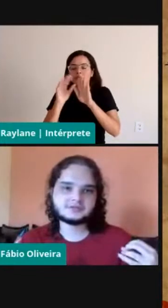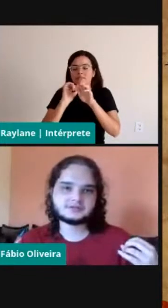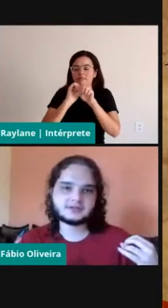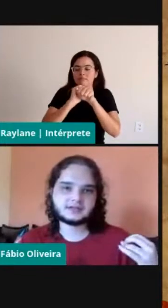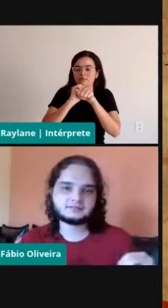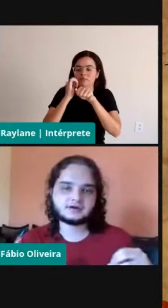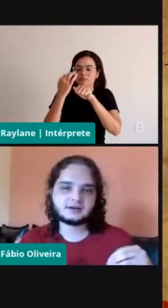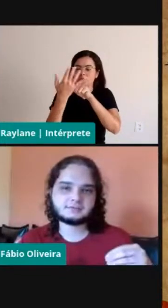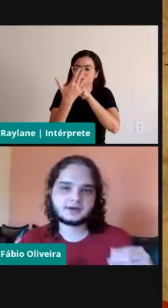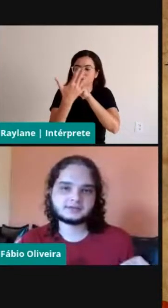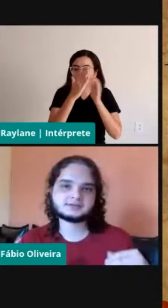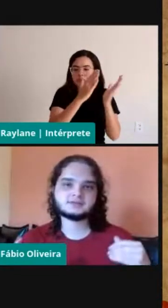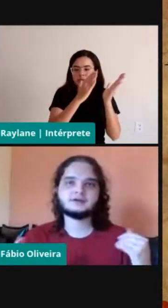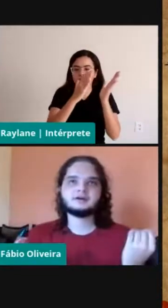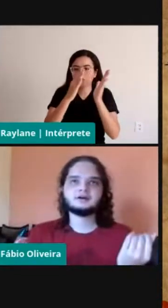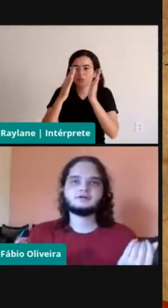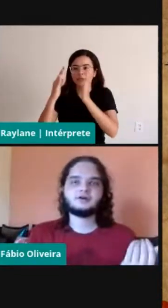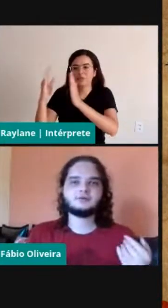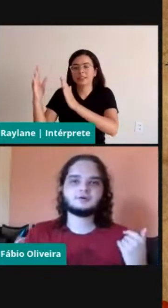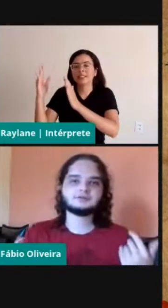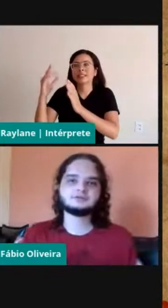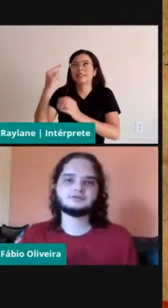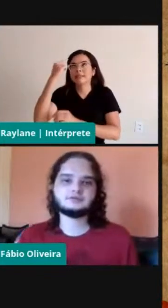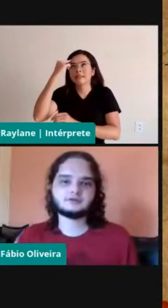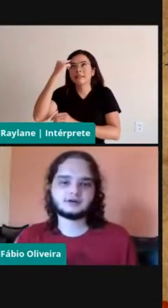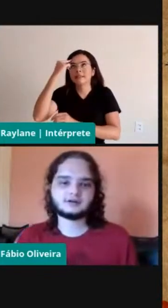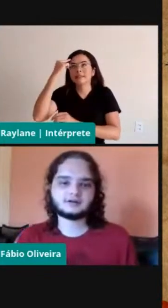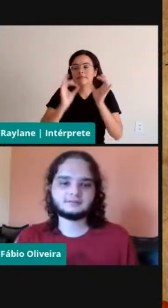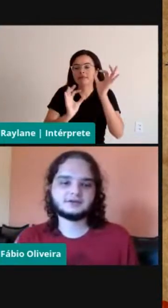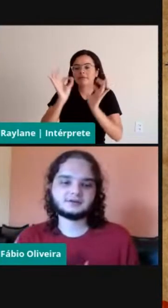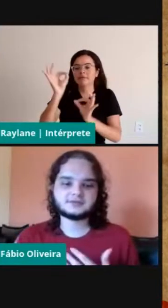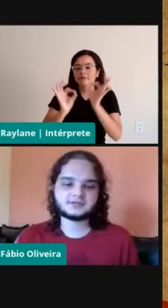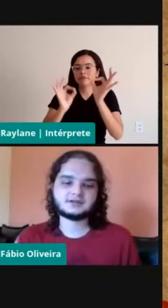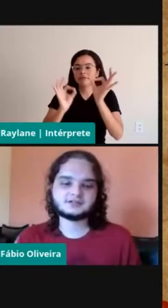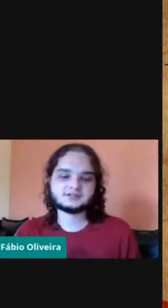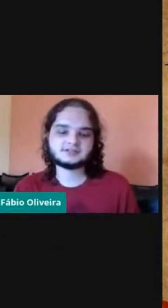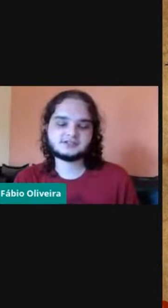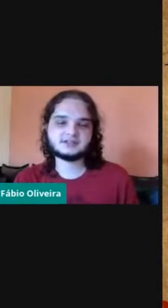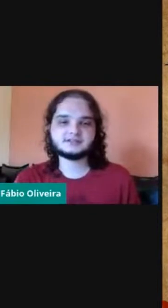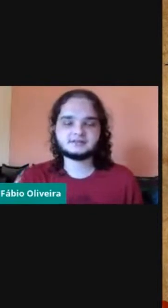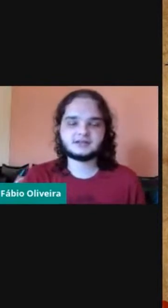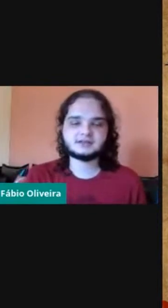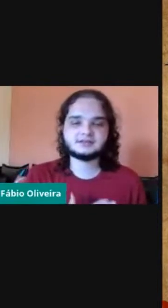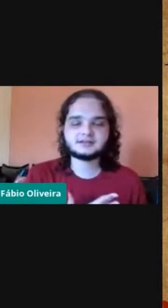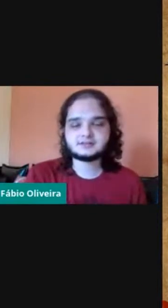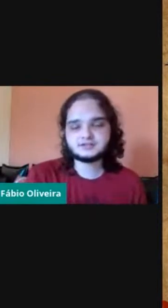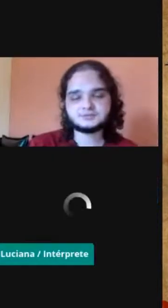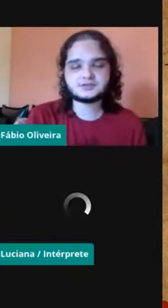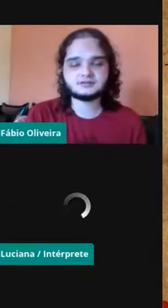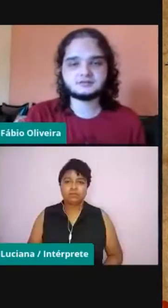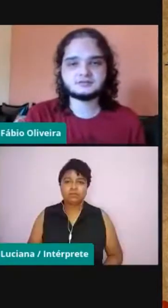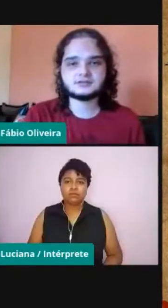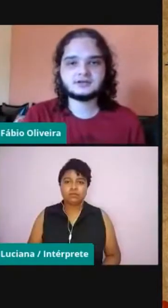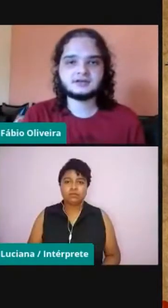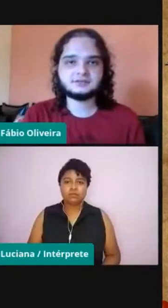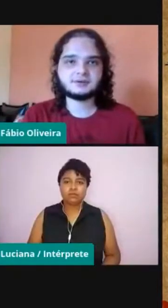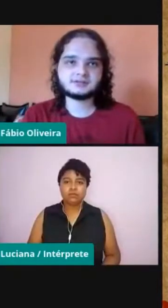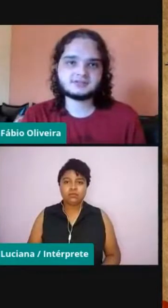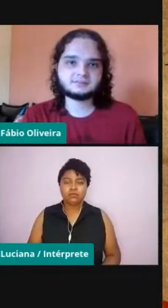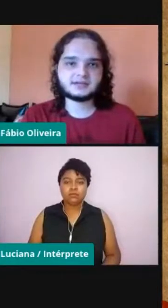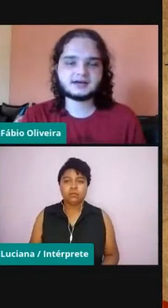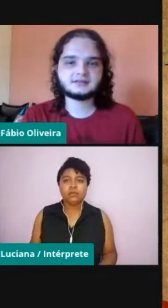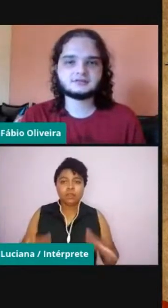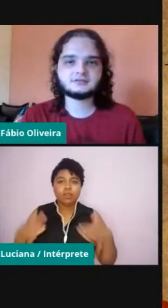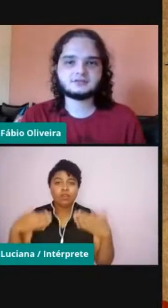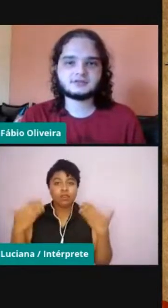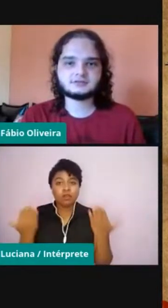que eu quis elaborar mais. Como eu posso aplicar uma estratégia que seja interessante para os alunos e possa